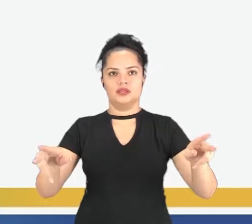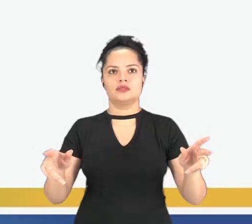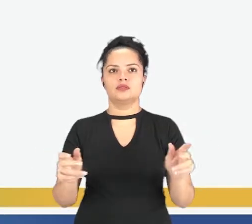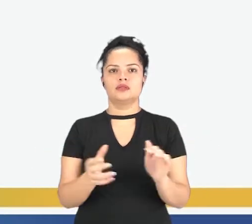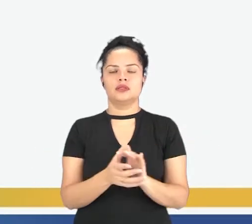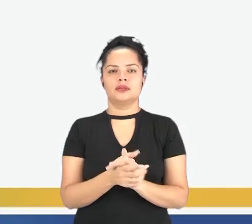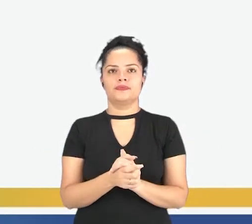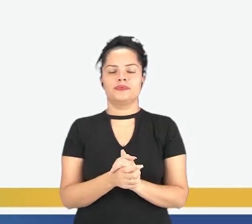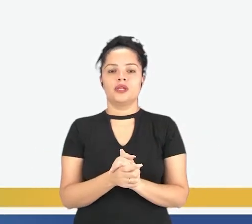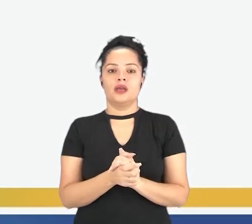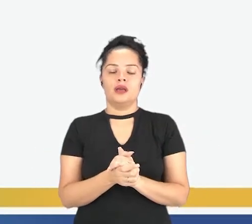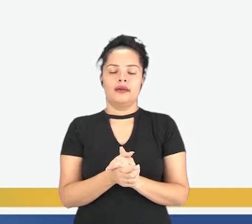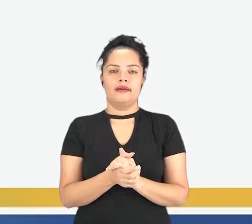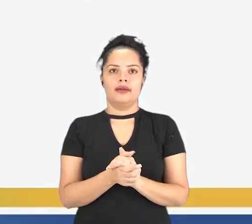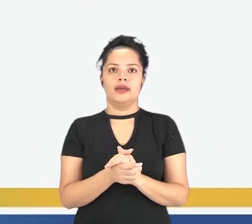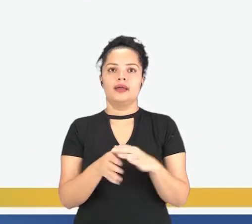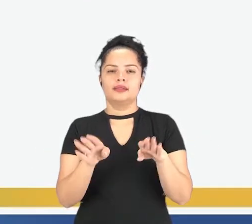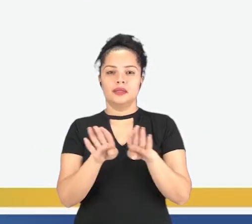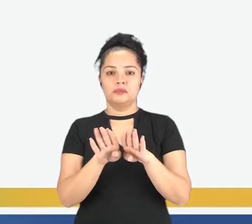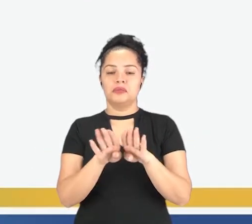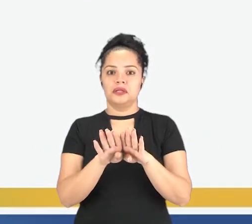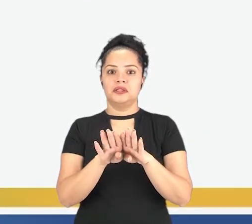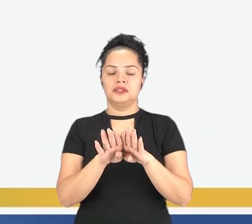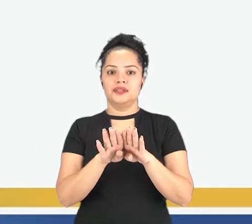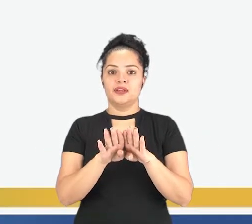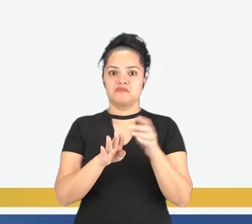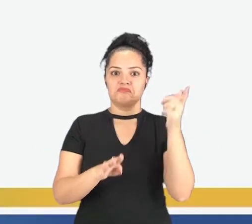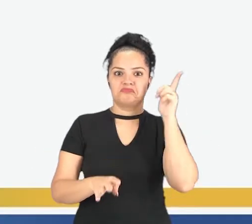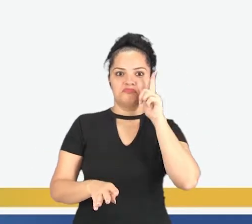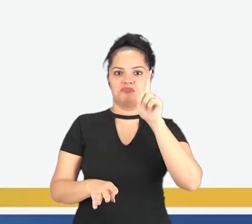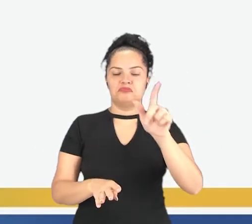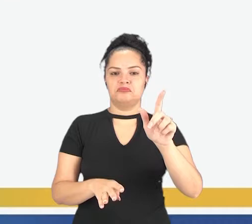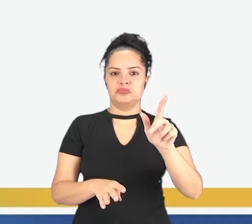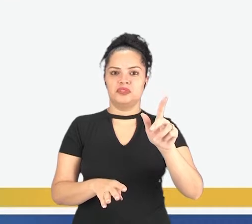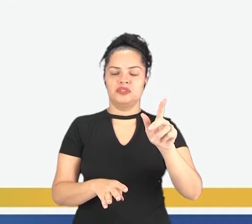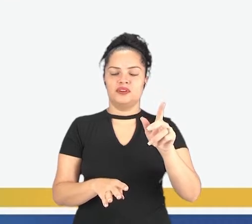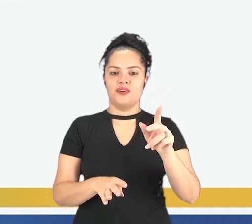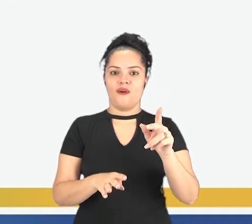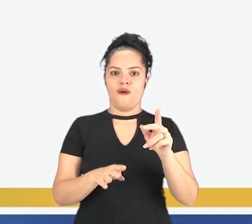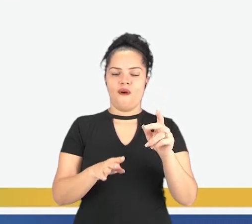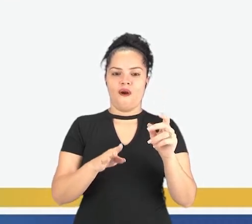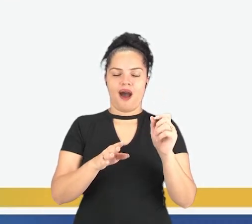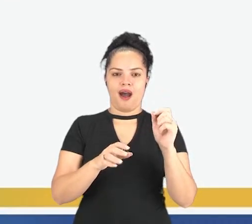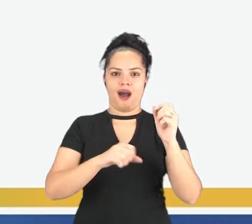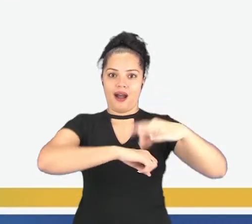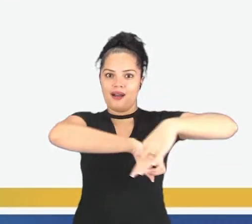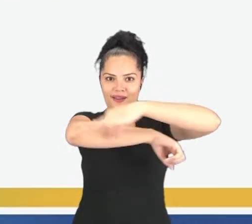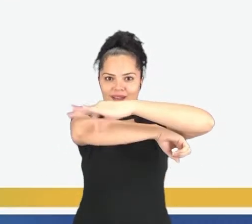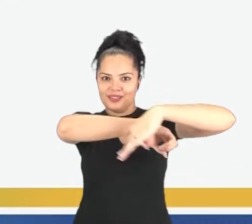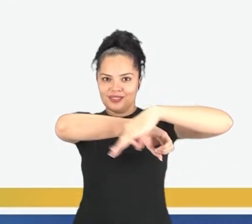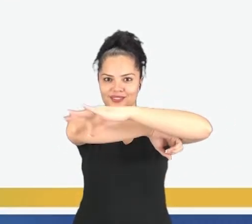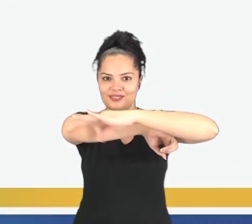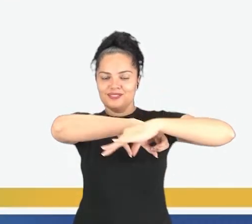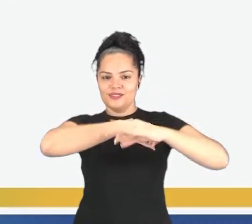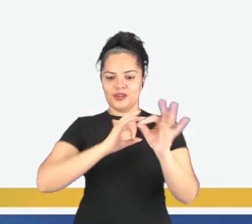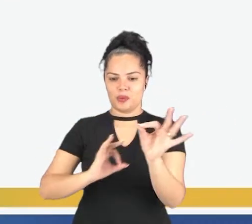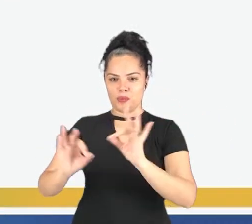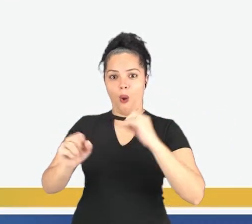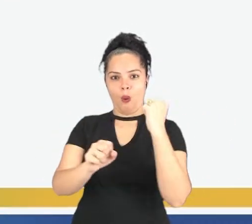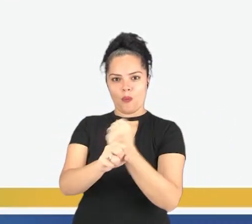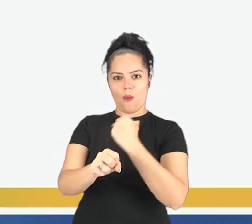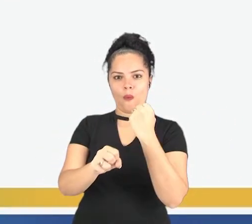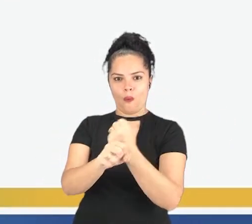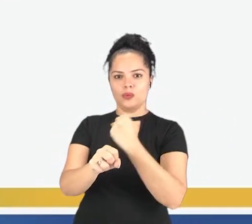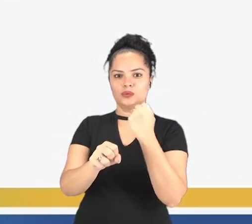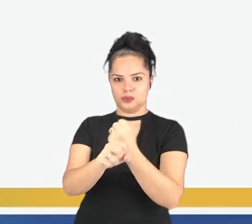né? Eles sobressaíram-se na arquitetura. Observe aí, né, que as pirâmides também eram